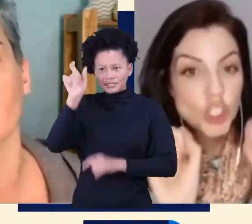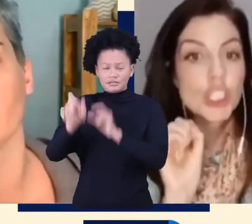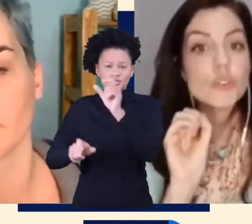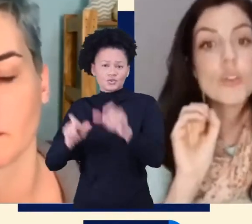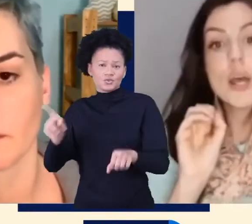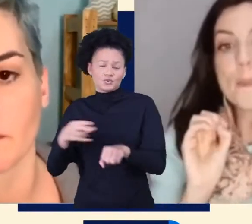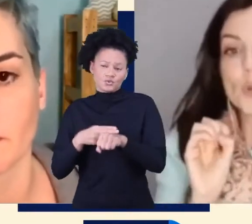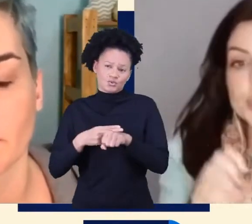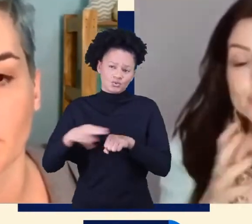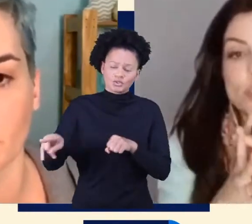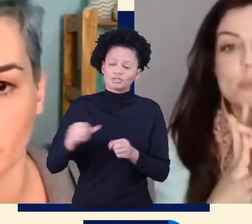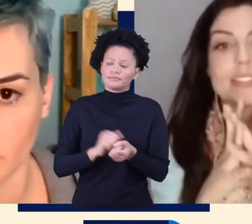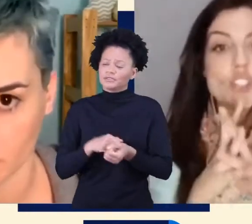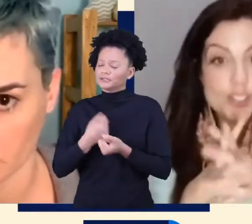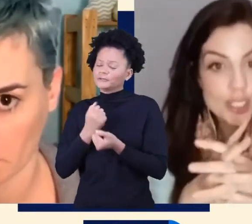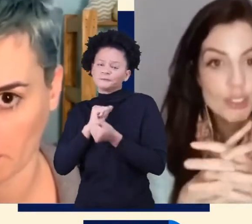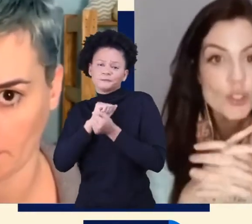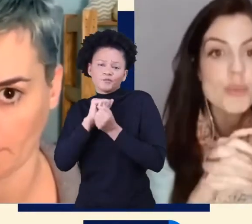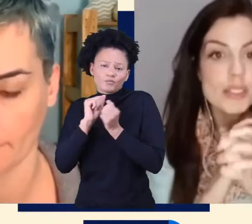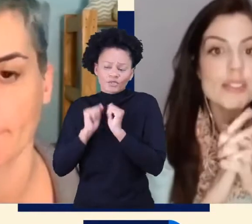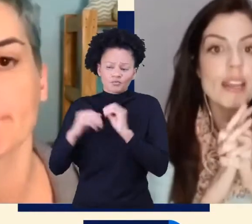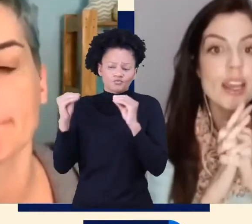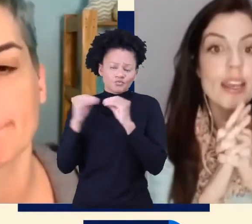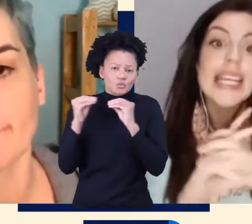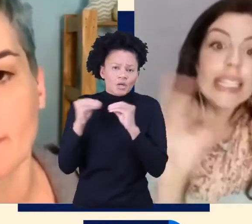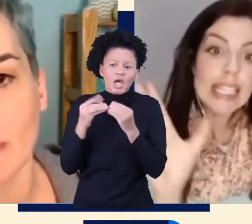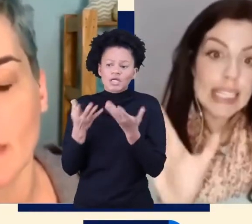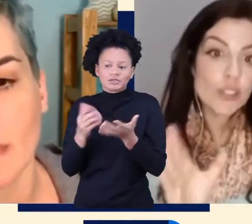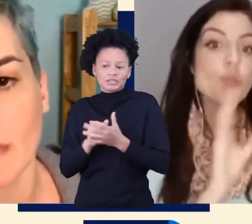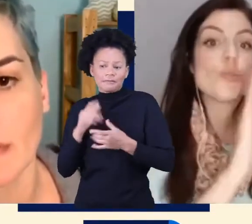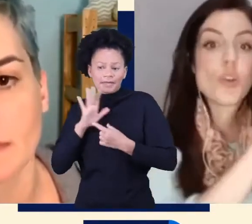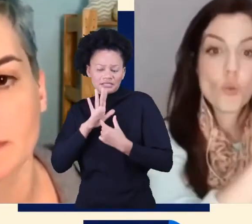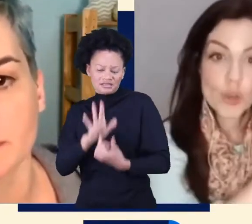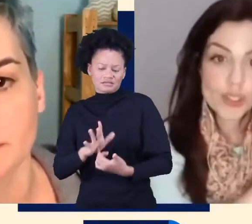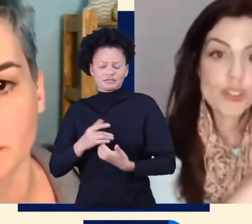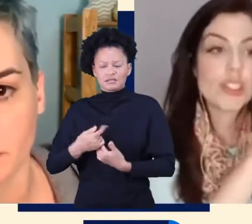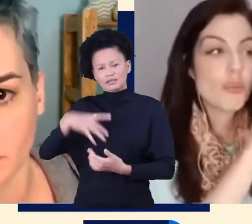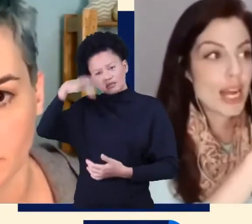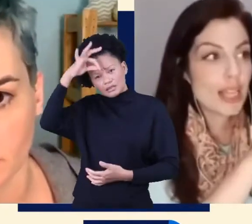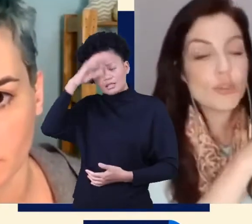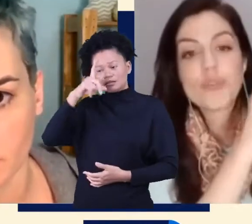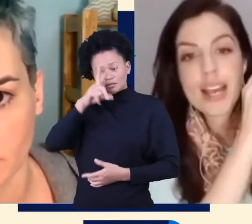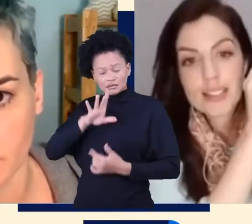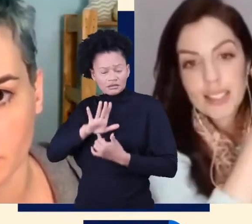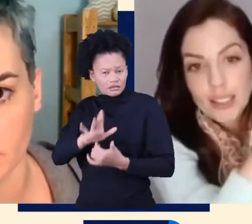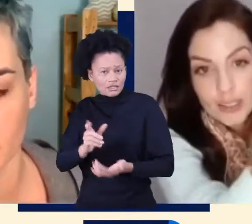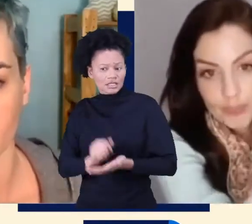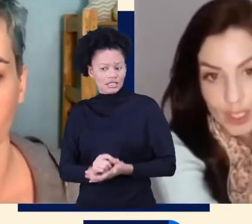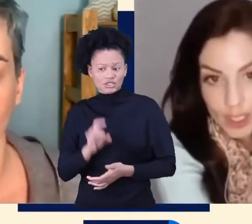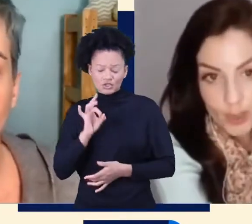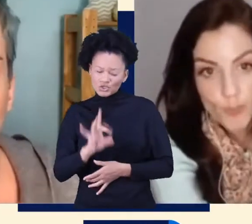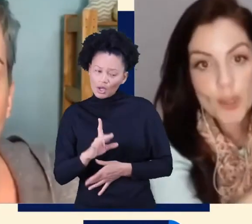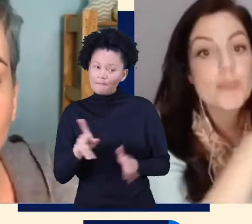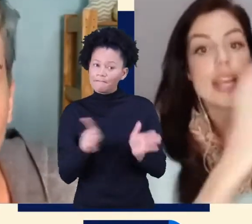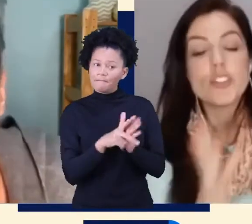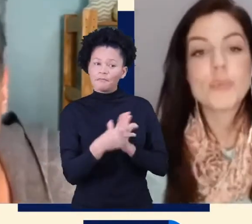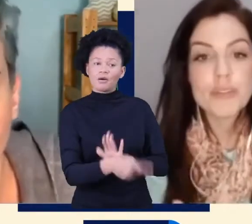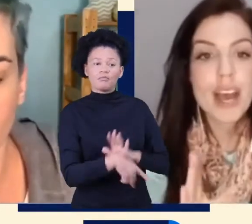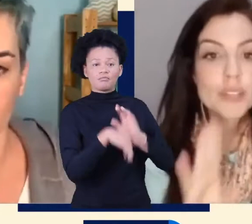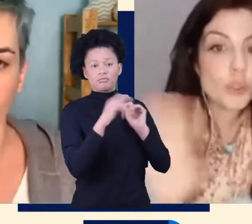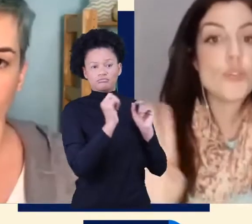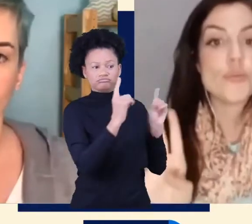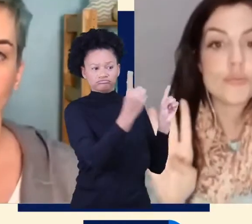se beijando, mostrando as partes íntimas, né? Que isso são coisas que namorados fazem em